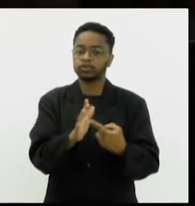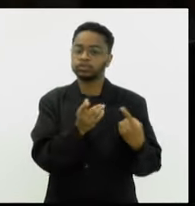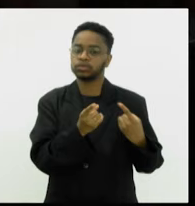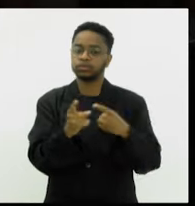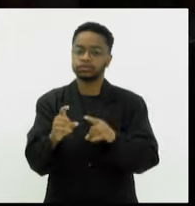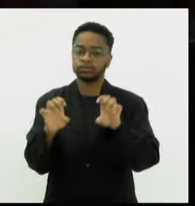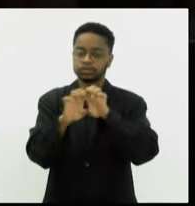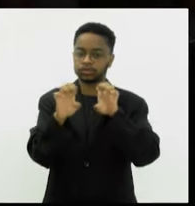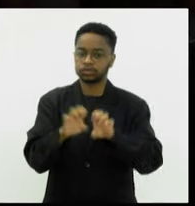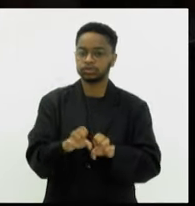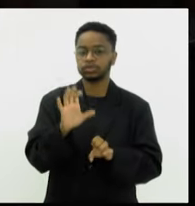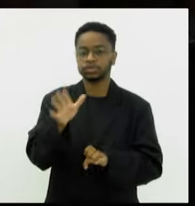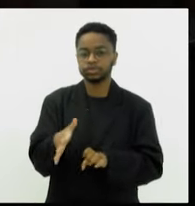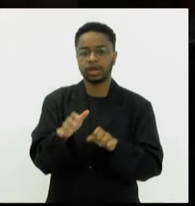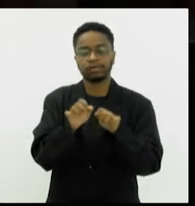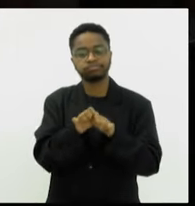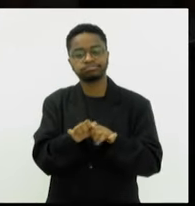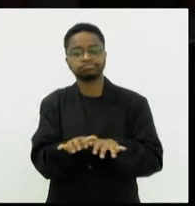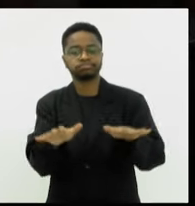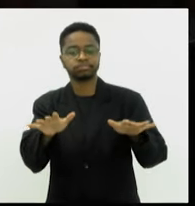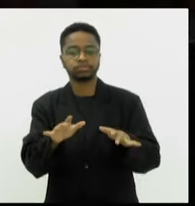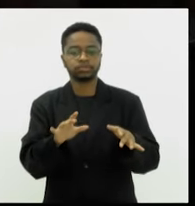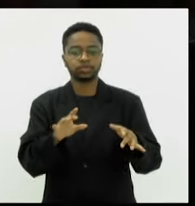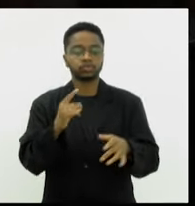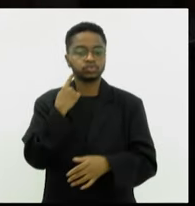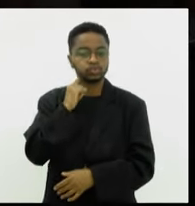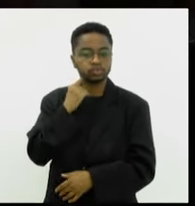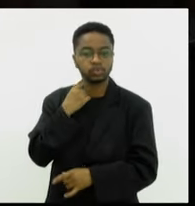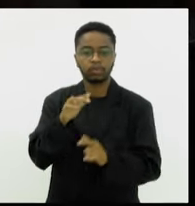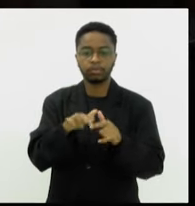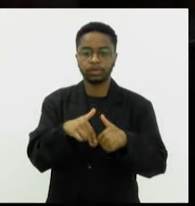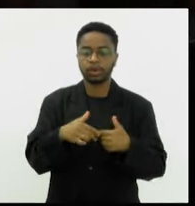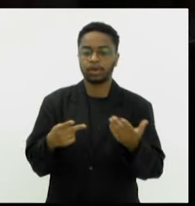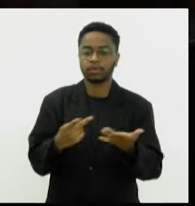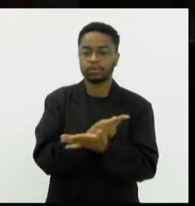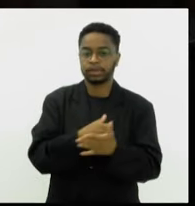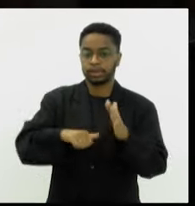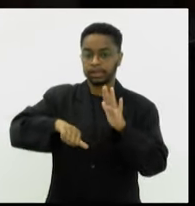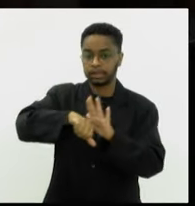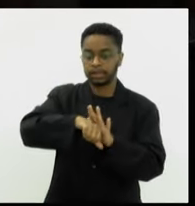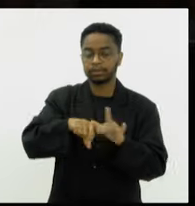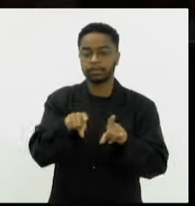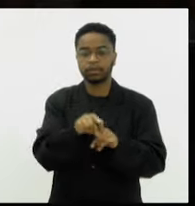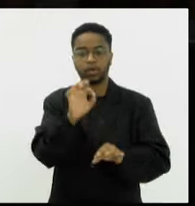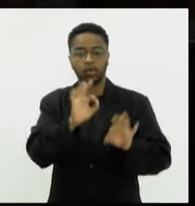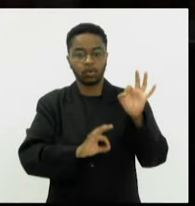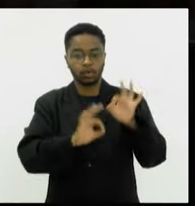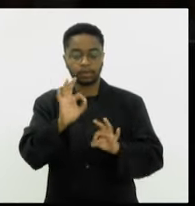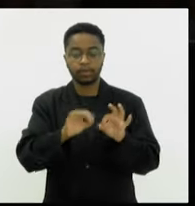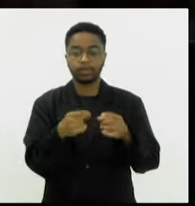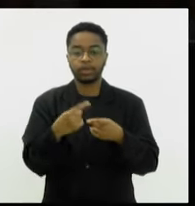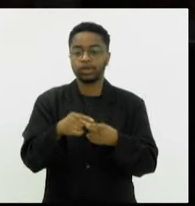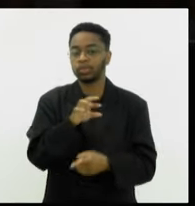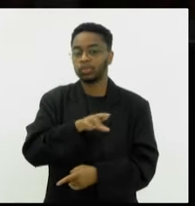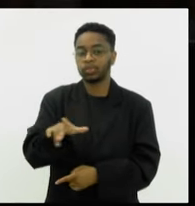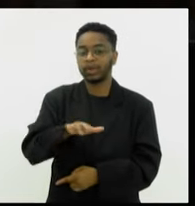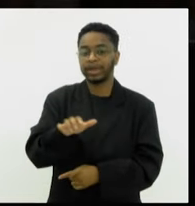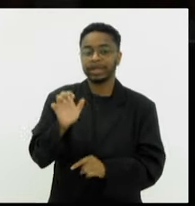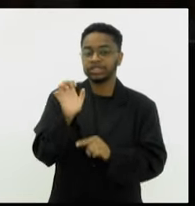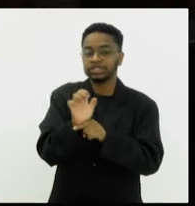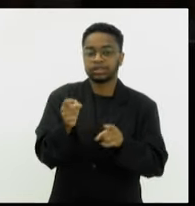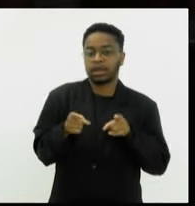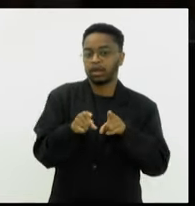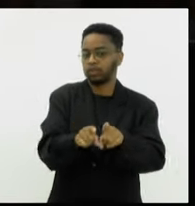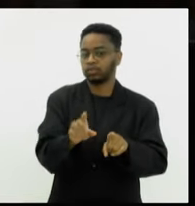que está contaminada diante de uma situação de crime, de organização, porque não é Estado paralelo,